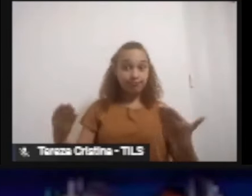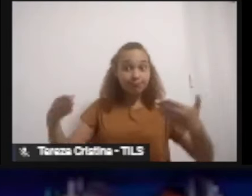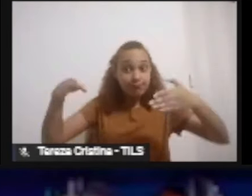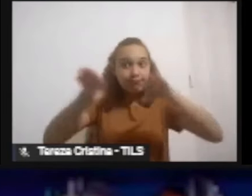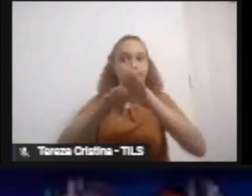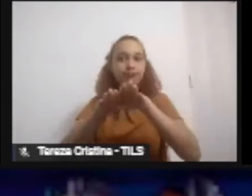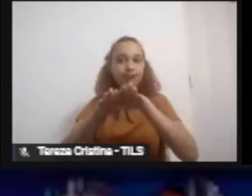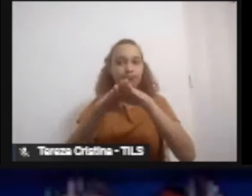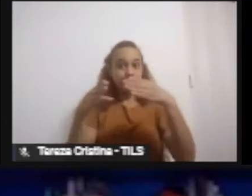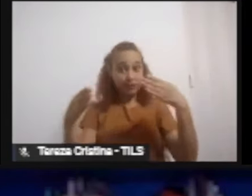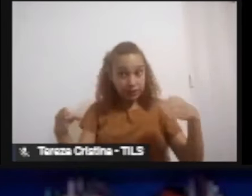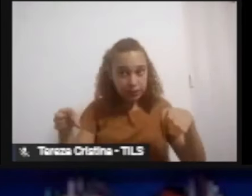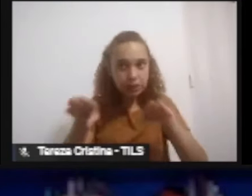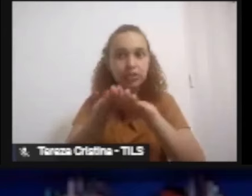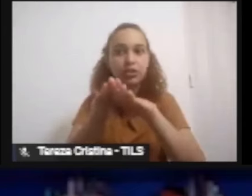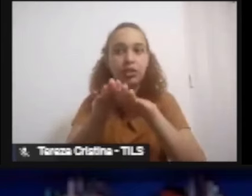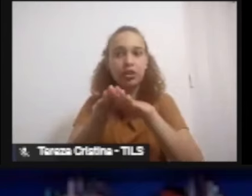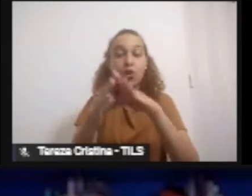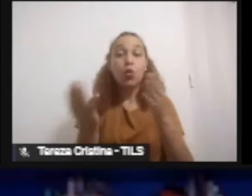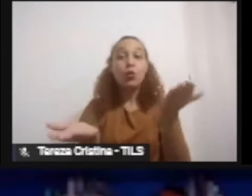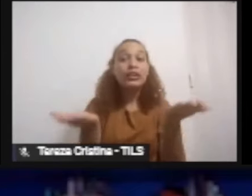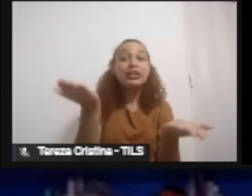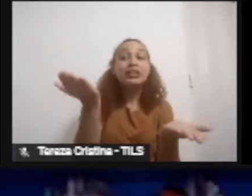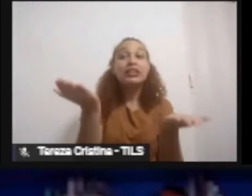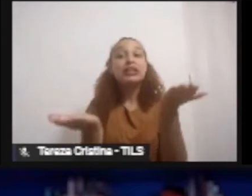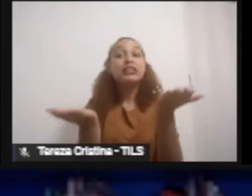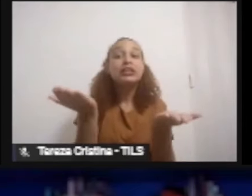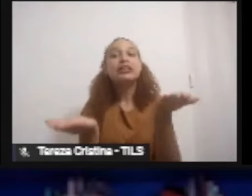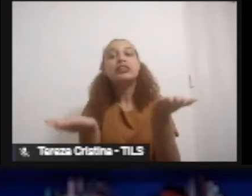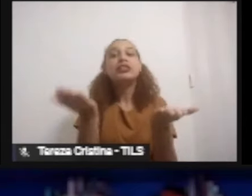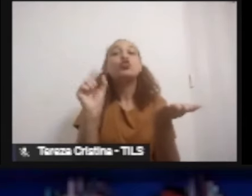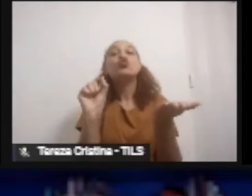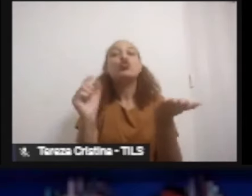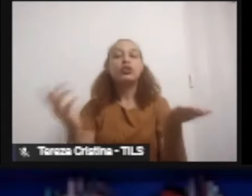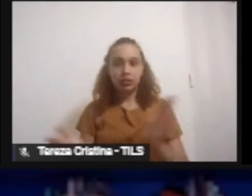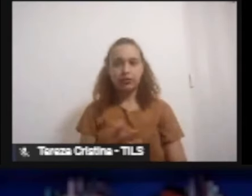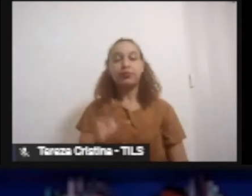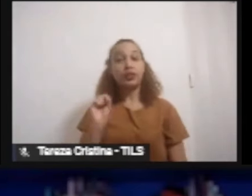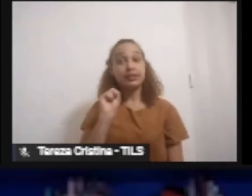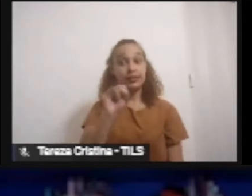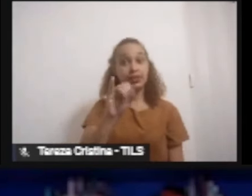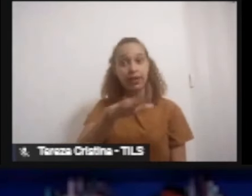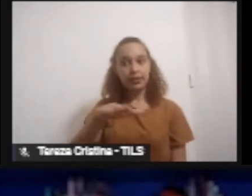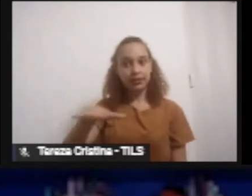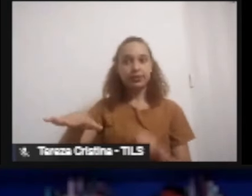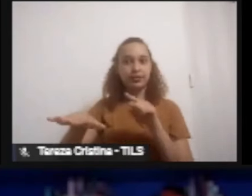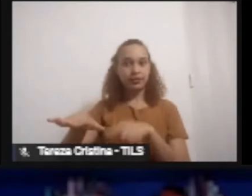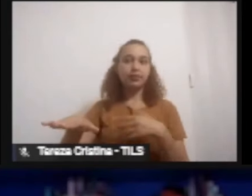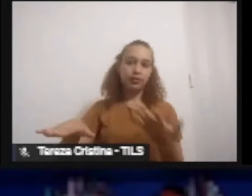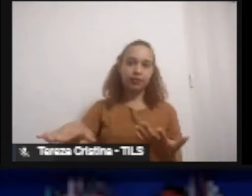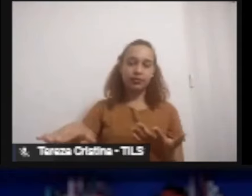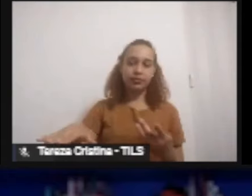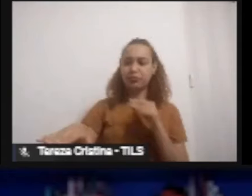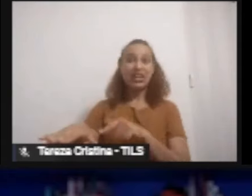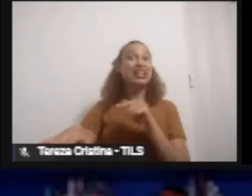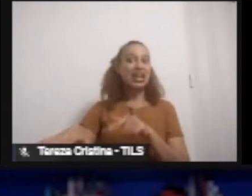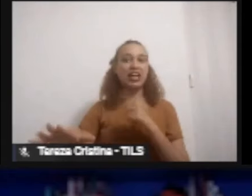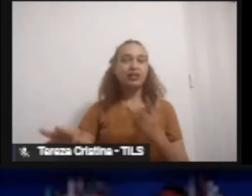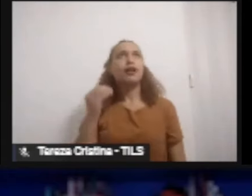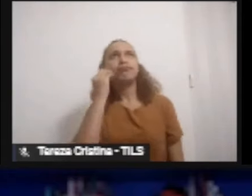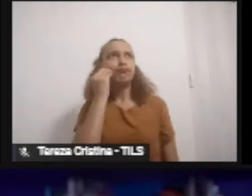O meio termo, o que é o equilíbrio? É falar assim, olha... Se a criança fizer alguma coisa, e a criança, gente, ela está experimentando o mundo, ela